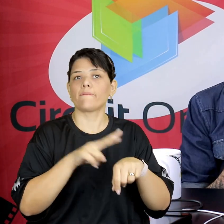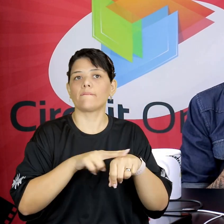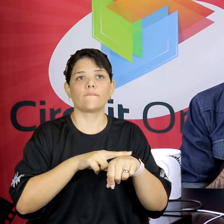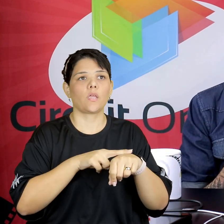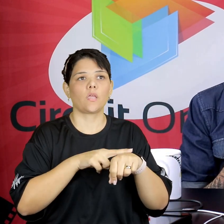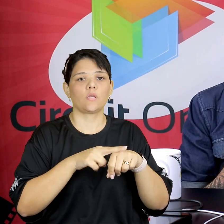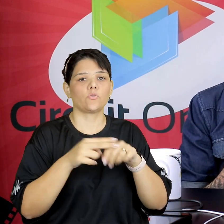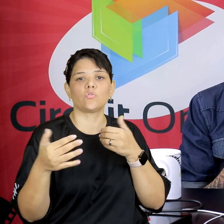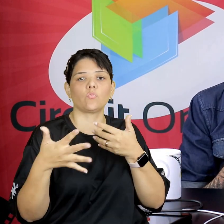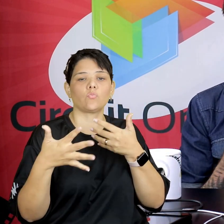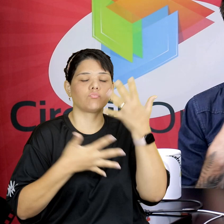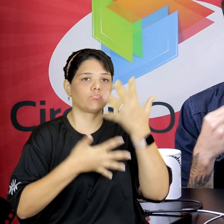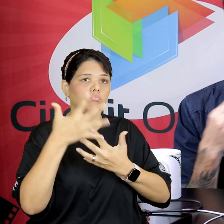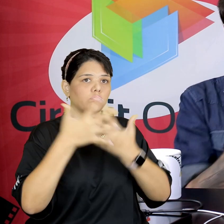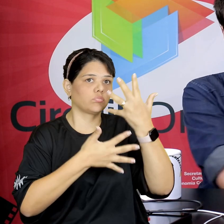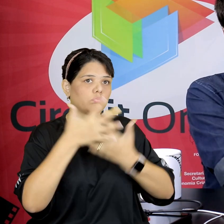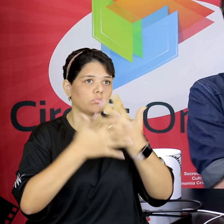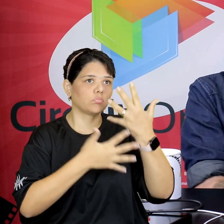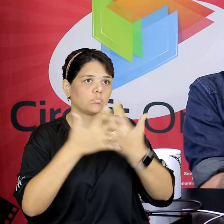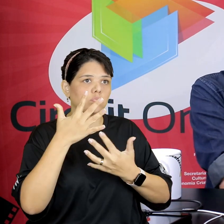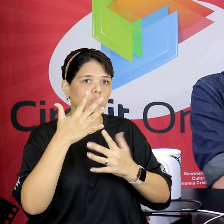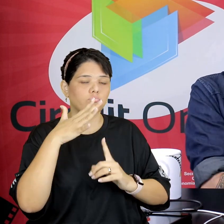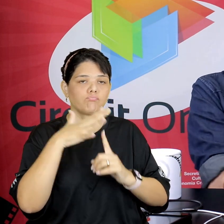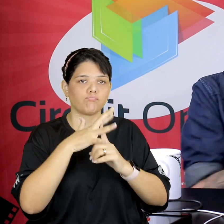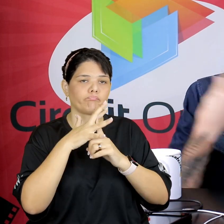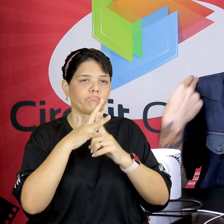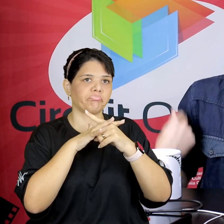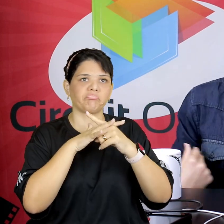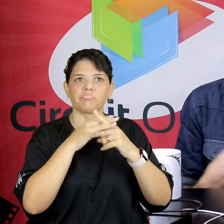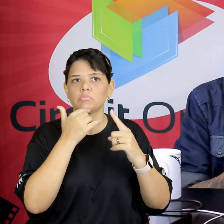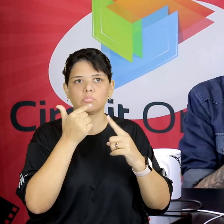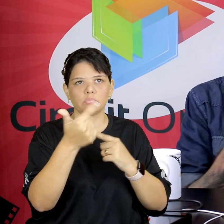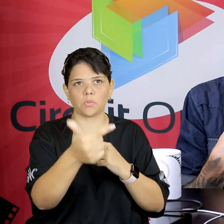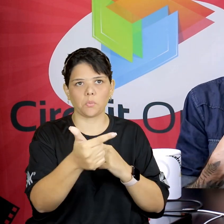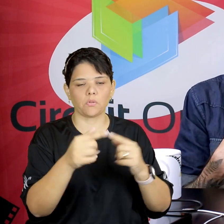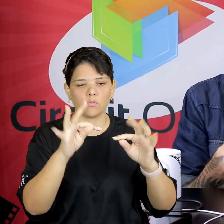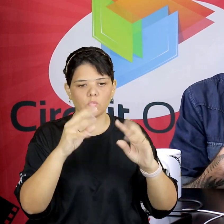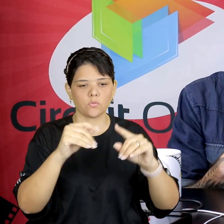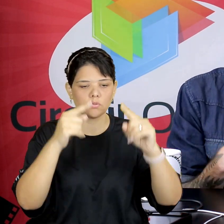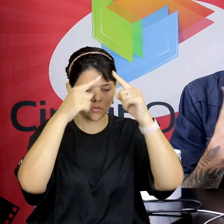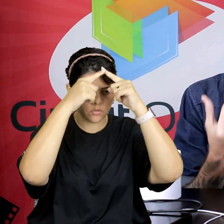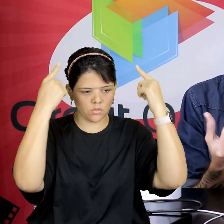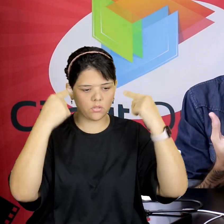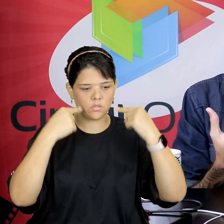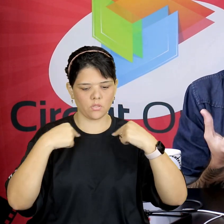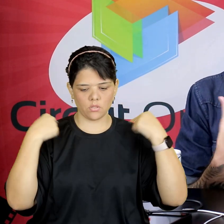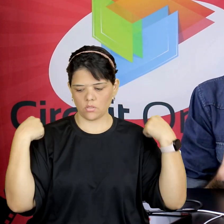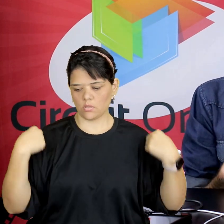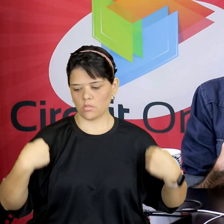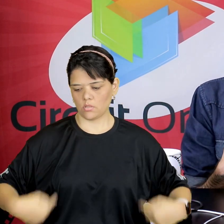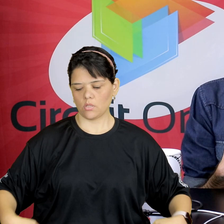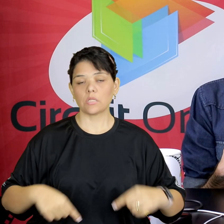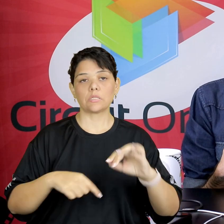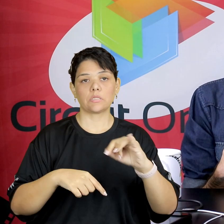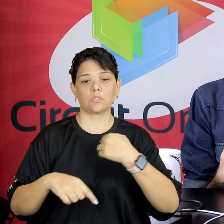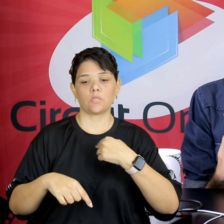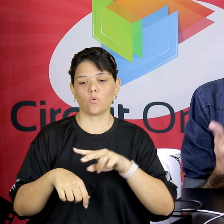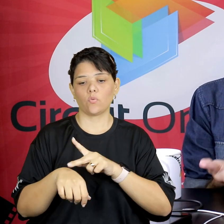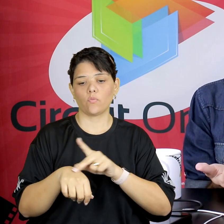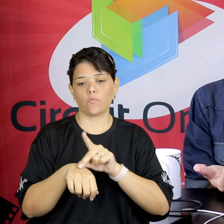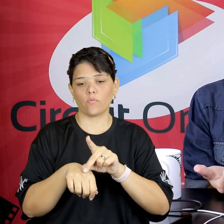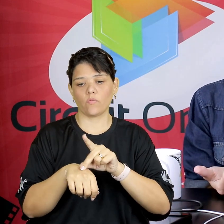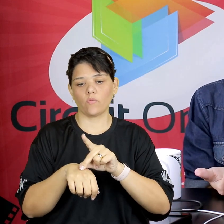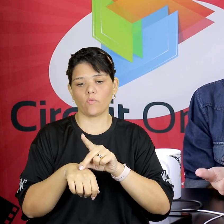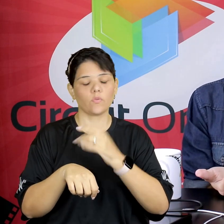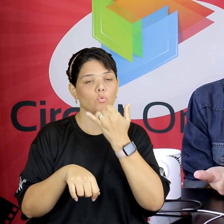roupa dela. Então, você consegue ver certinho todo o contorno dela, tranquilo. Se ela tiver com roupa verde,